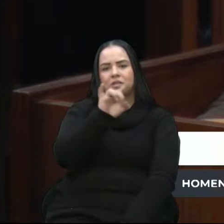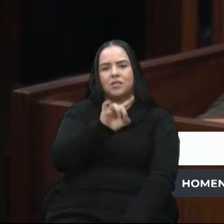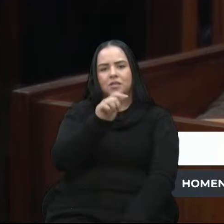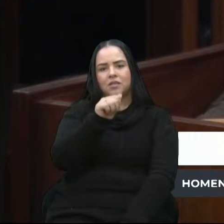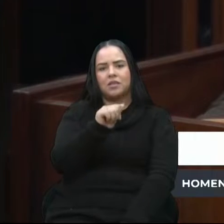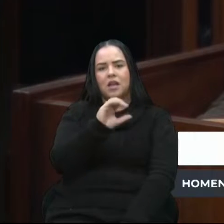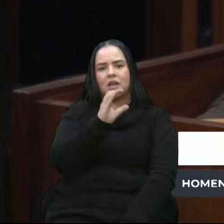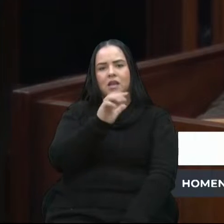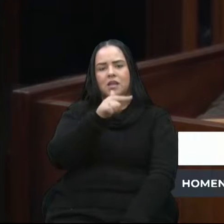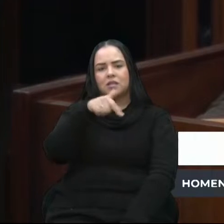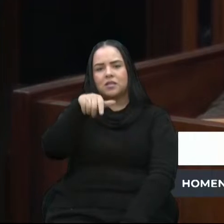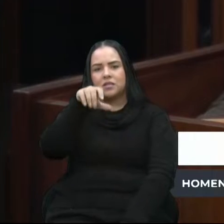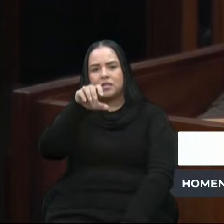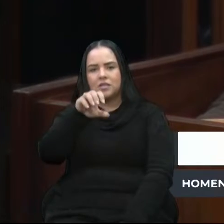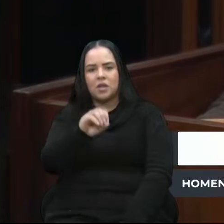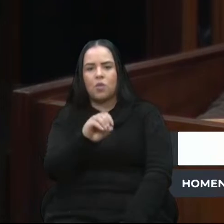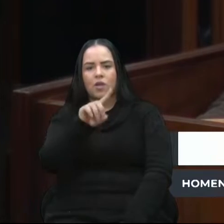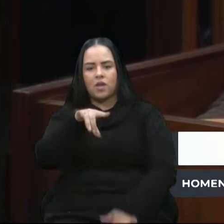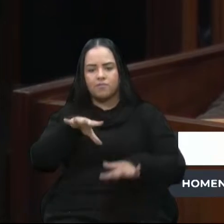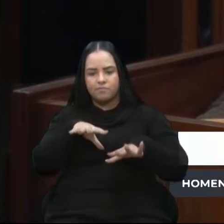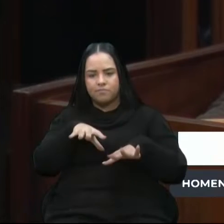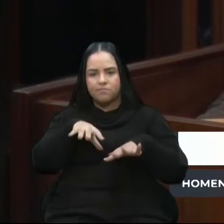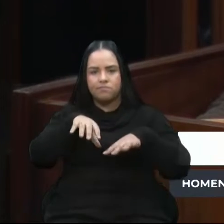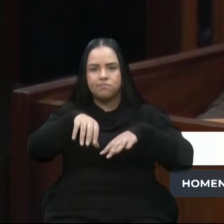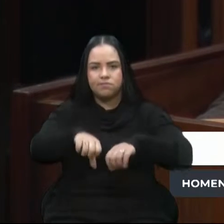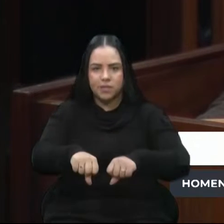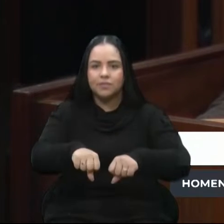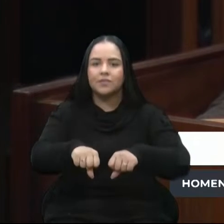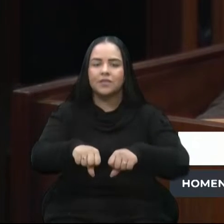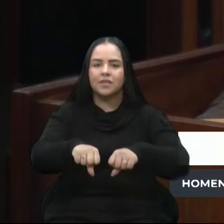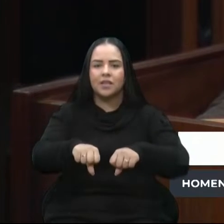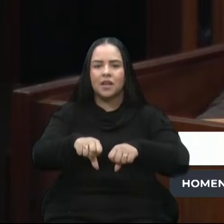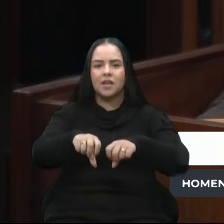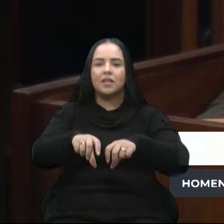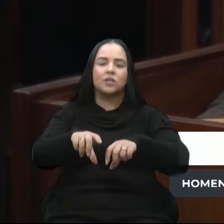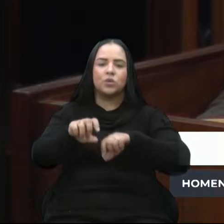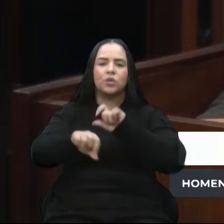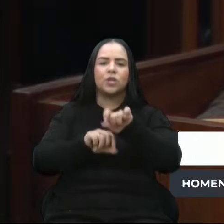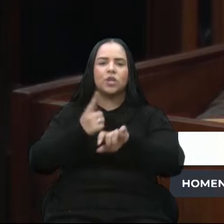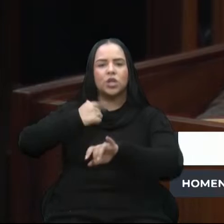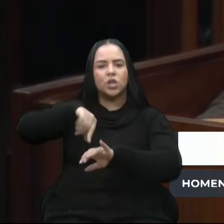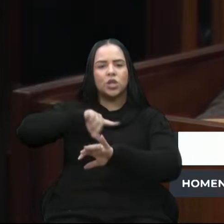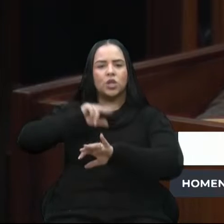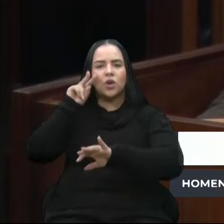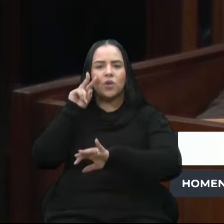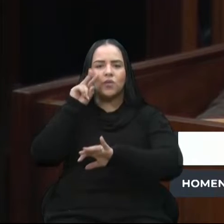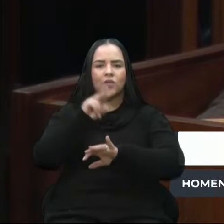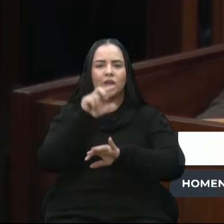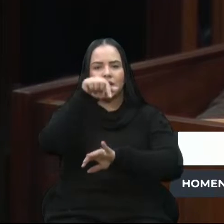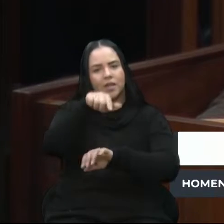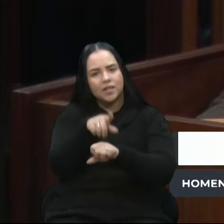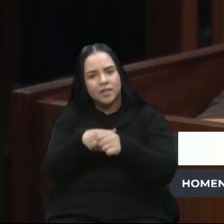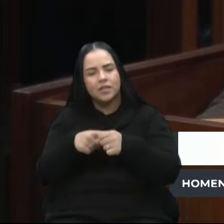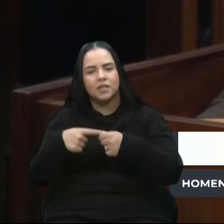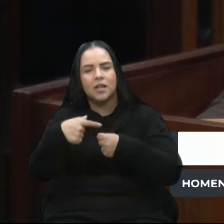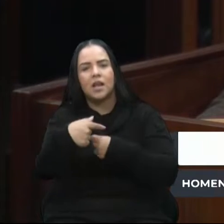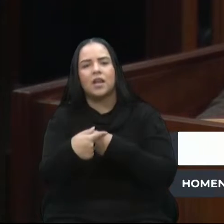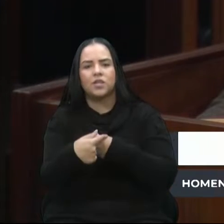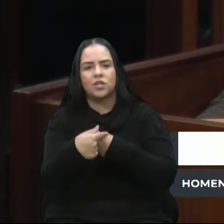E quando coloca a colonização, a gente olha para a nossa cidade, onde ela está